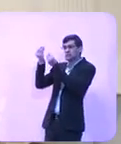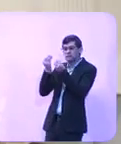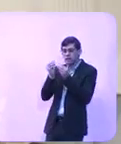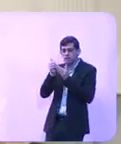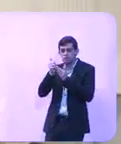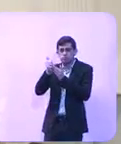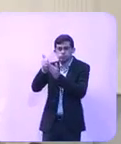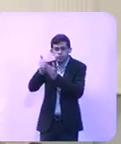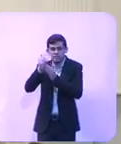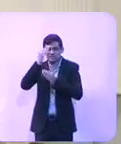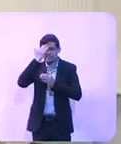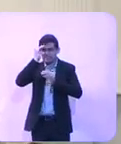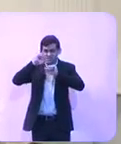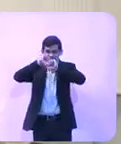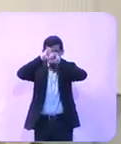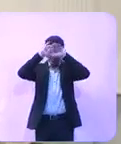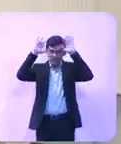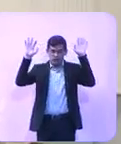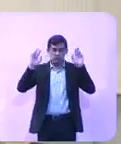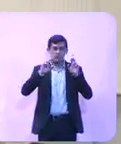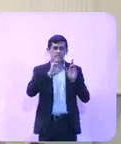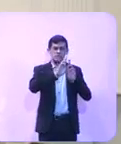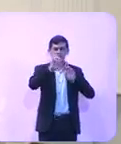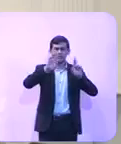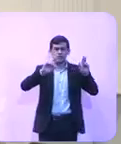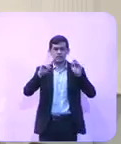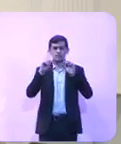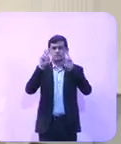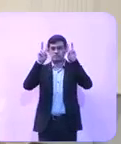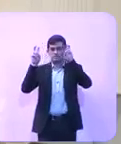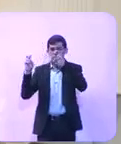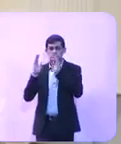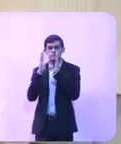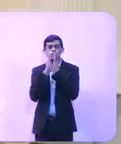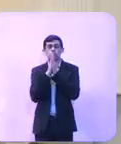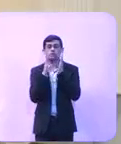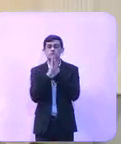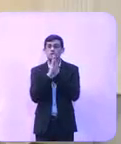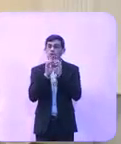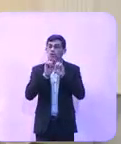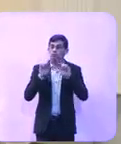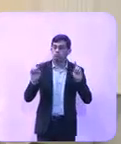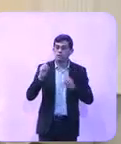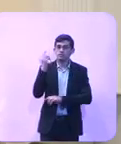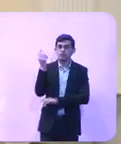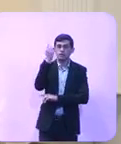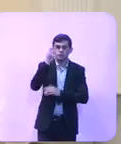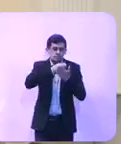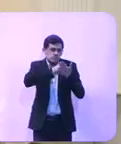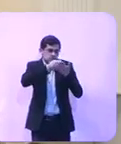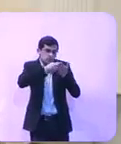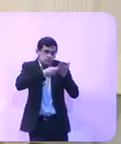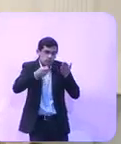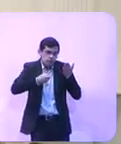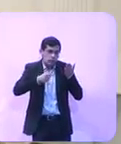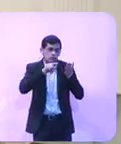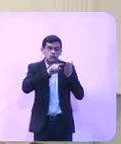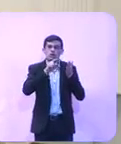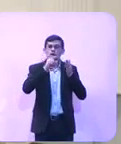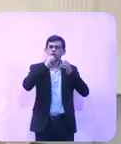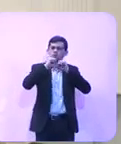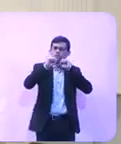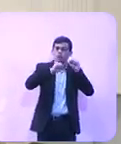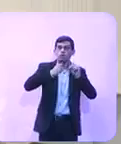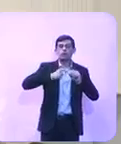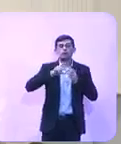por discernimento. Existem vários tipos de oração. Mas Davi, quando escreveu esta frase, ele tinha